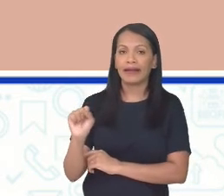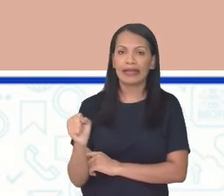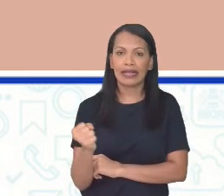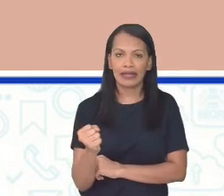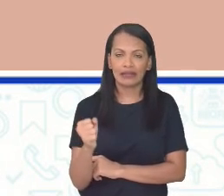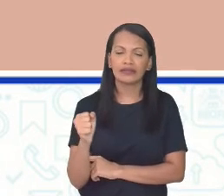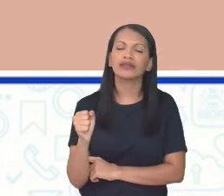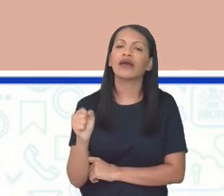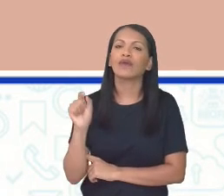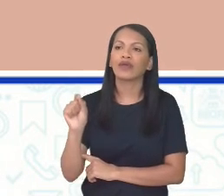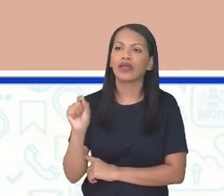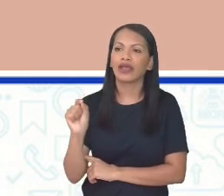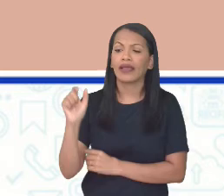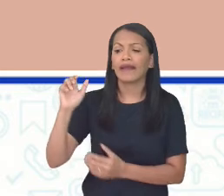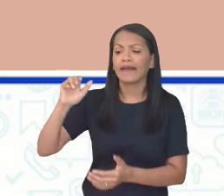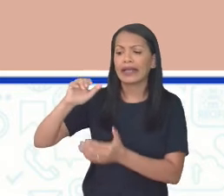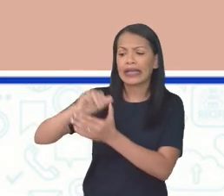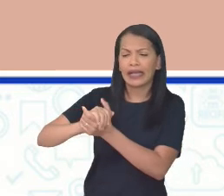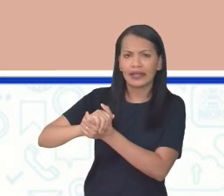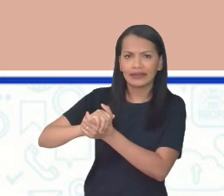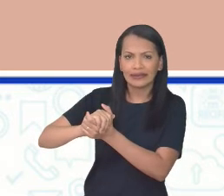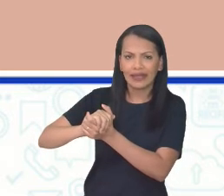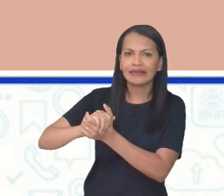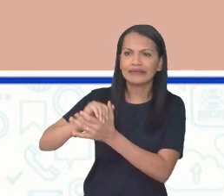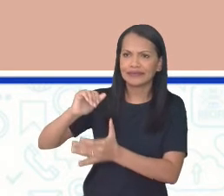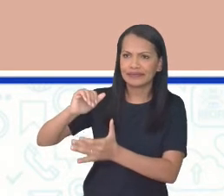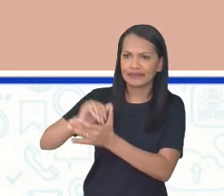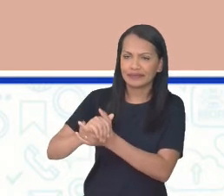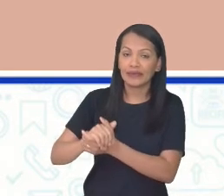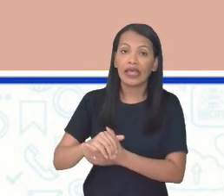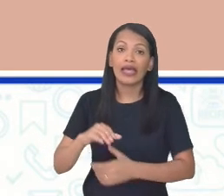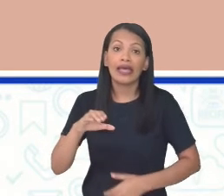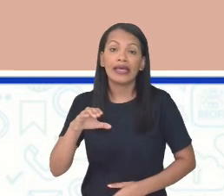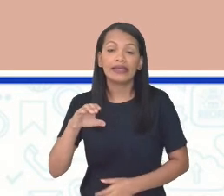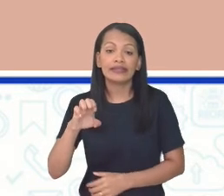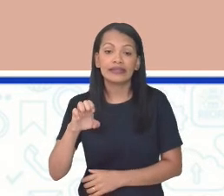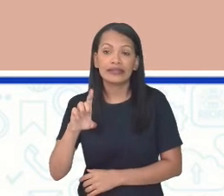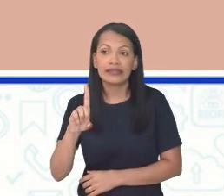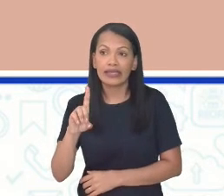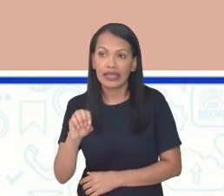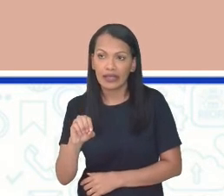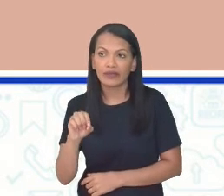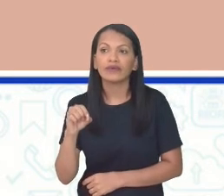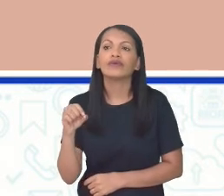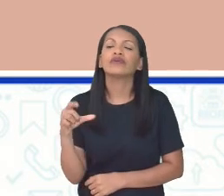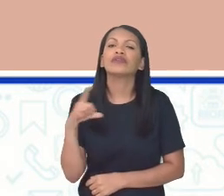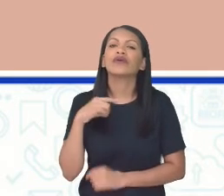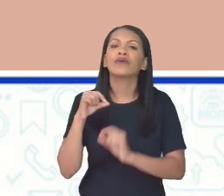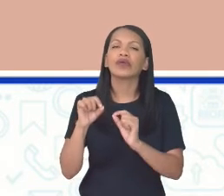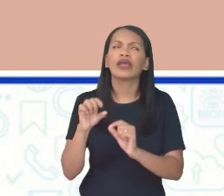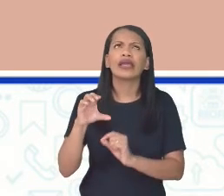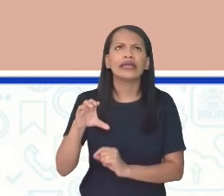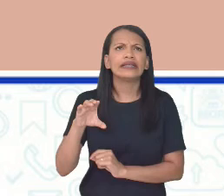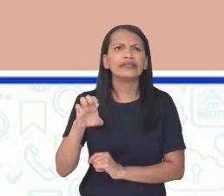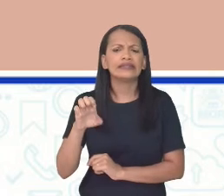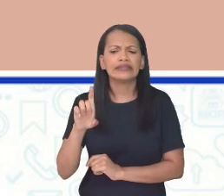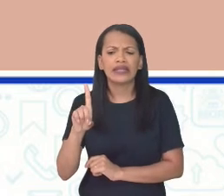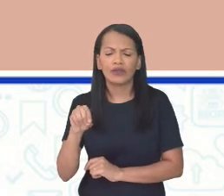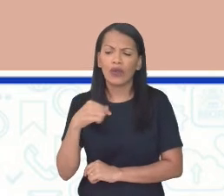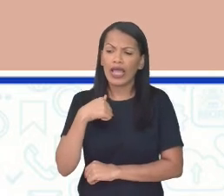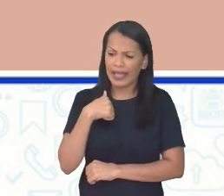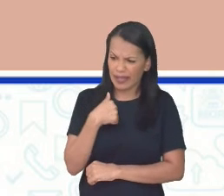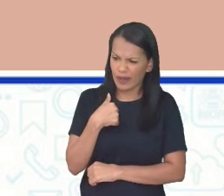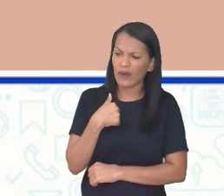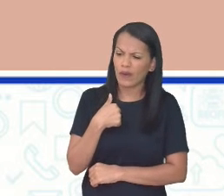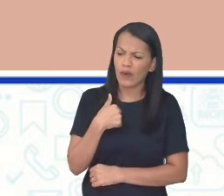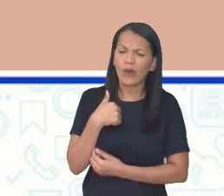ônibus, não é? É o verbo ceder, não é? Cedo, advérbio de tempo. Hoje acordei cedo. Vocês percebem